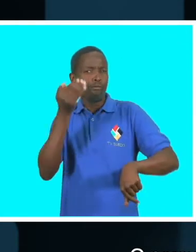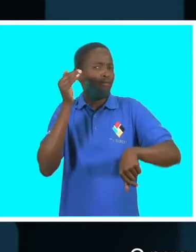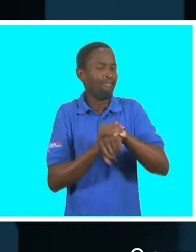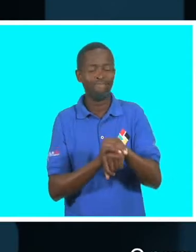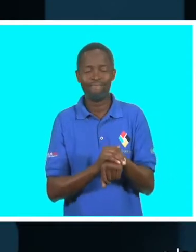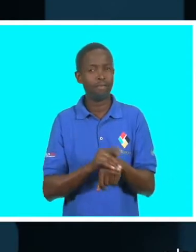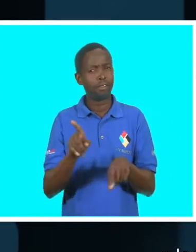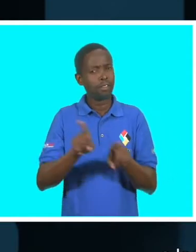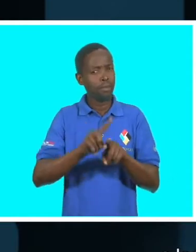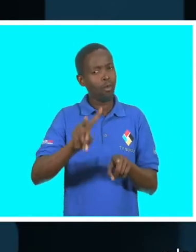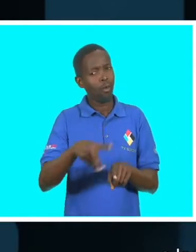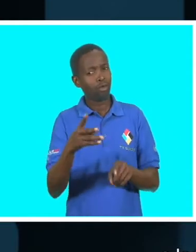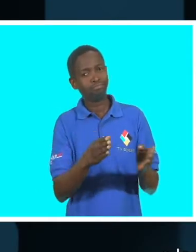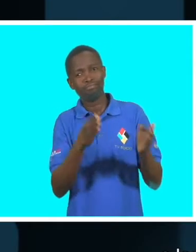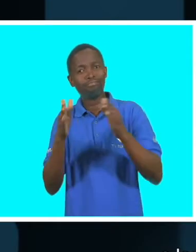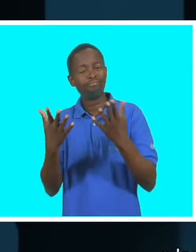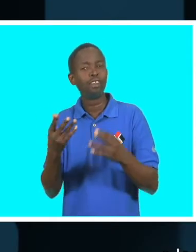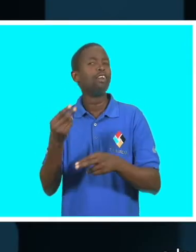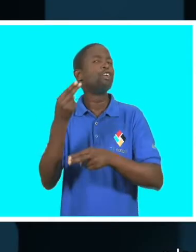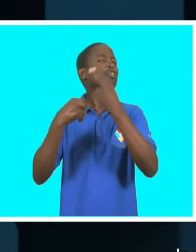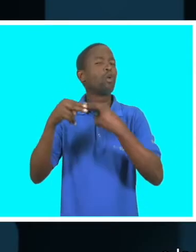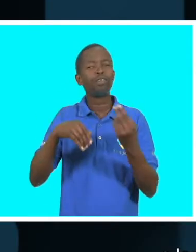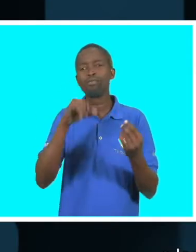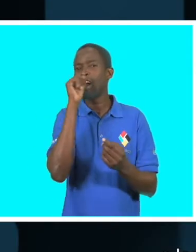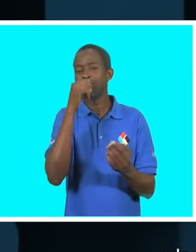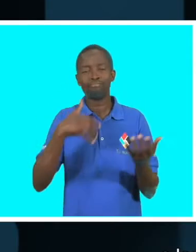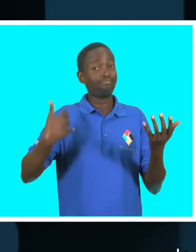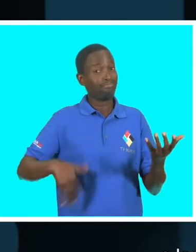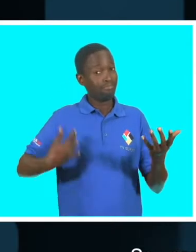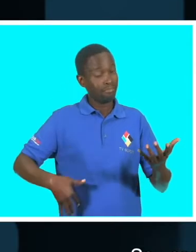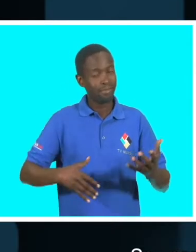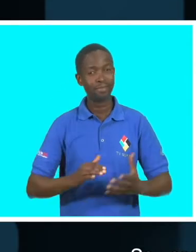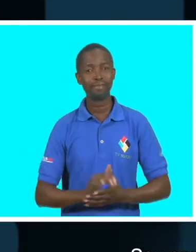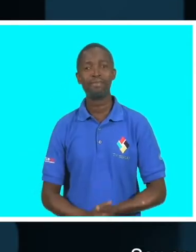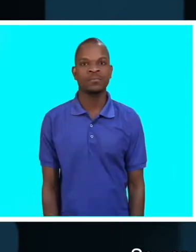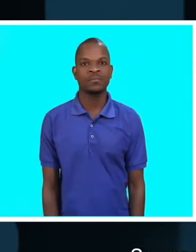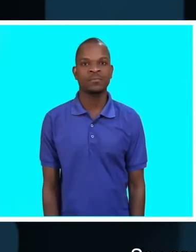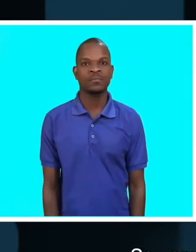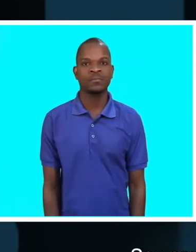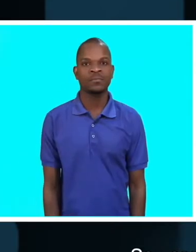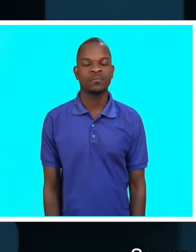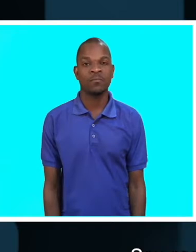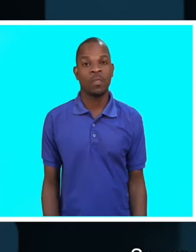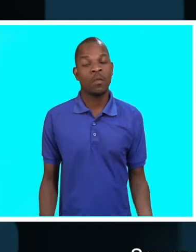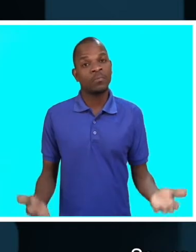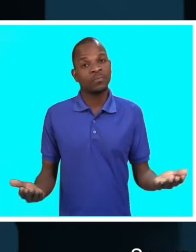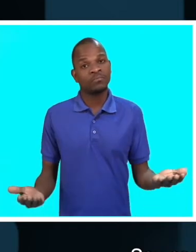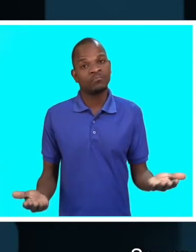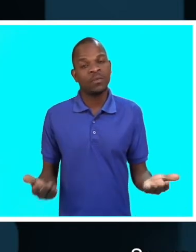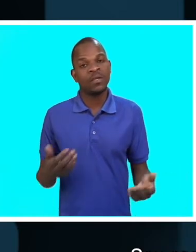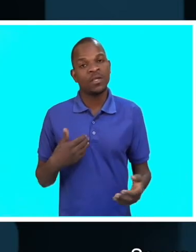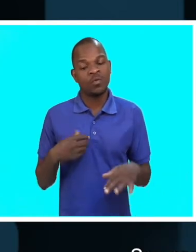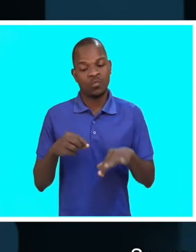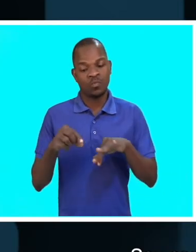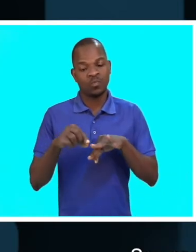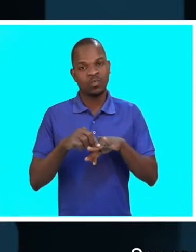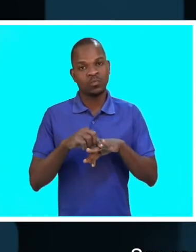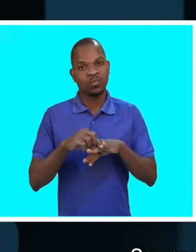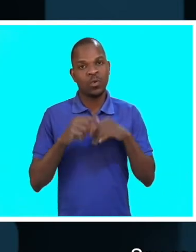assuntos profissionais. O lado afetivo tem histórias por contar. Bom, eu sou casado